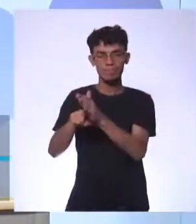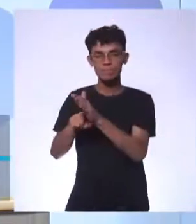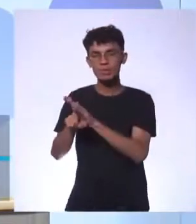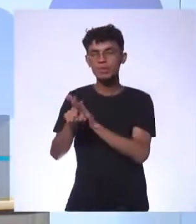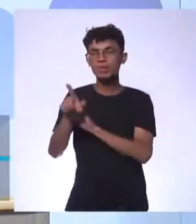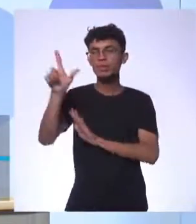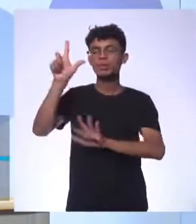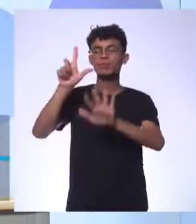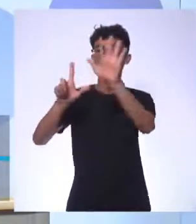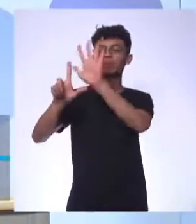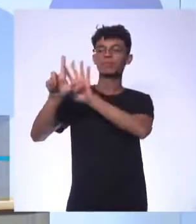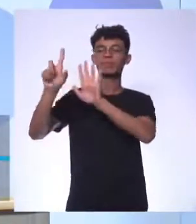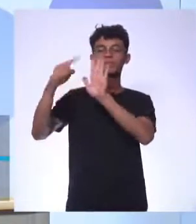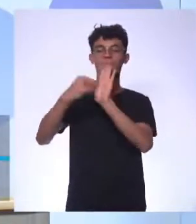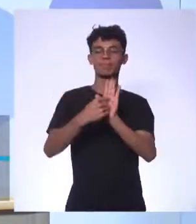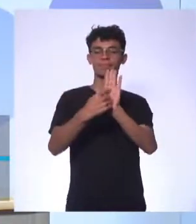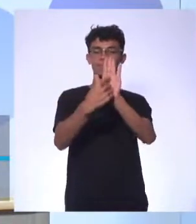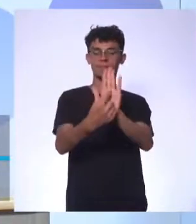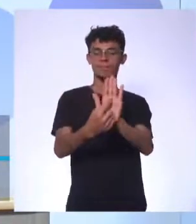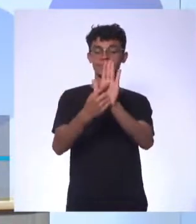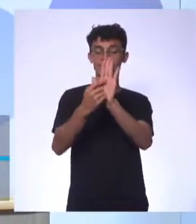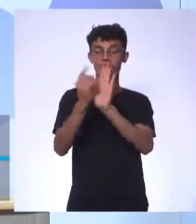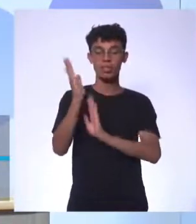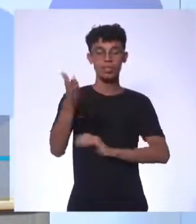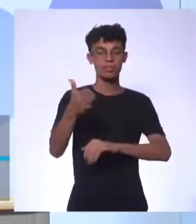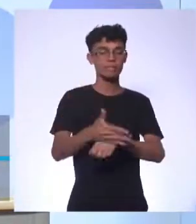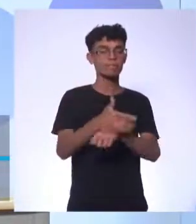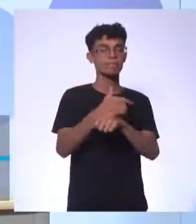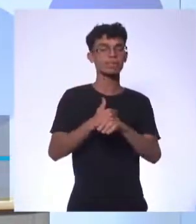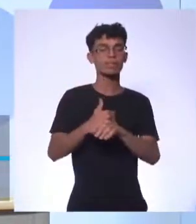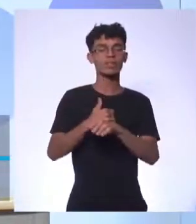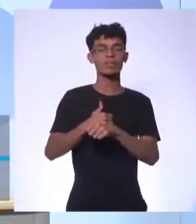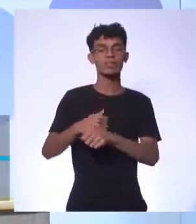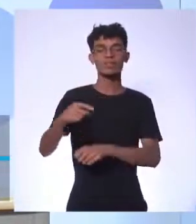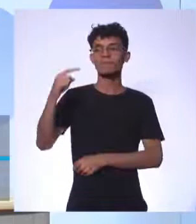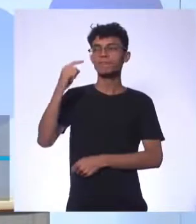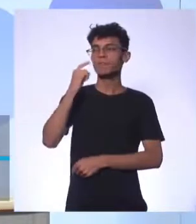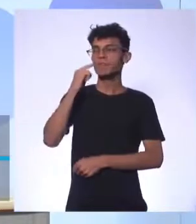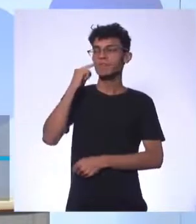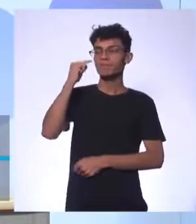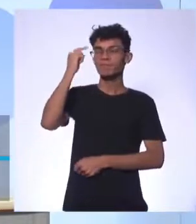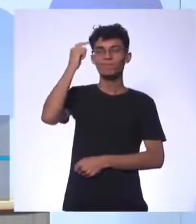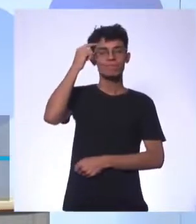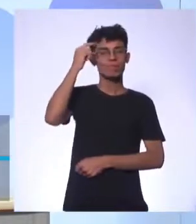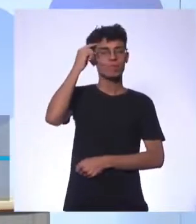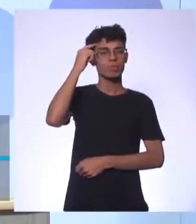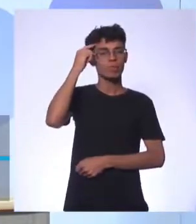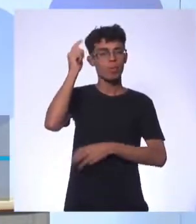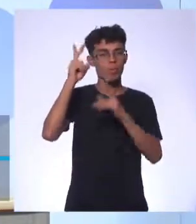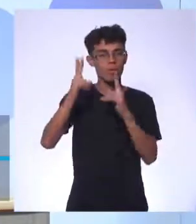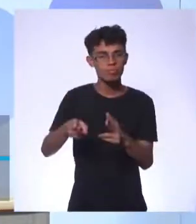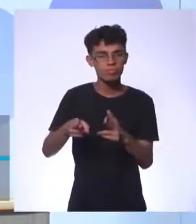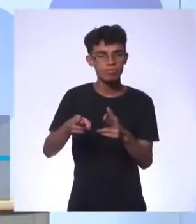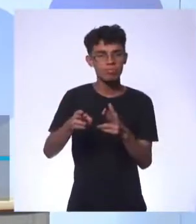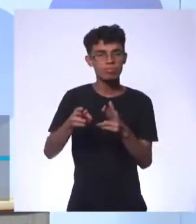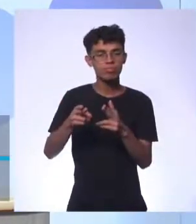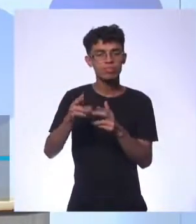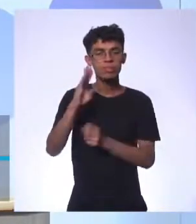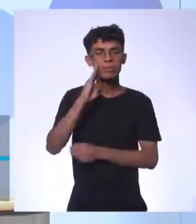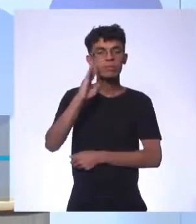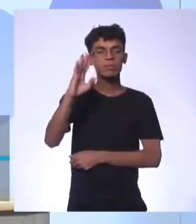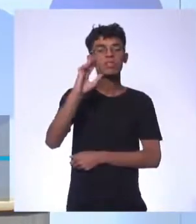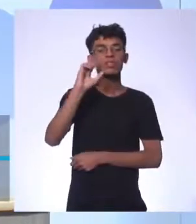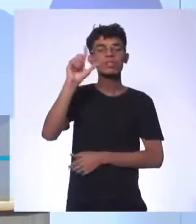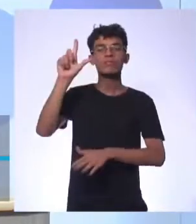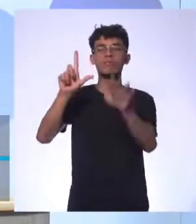das imagens que foram mostradas, talvez seja aquela que eu esteja pensando aqui também, principalmente a imagem